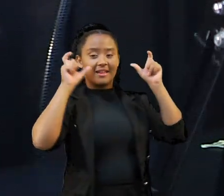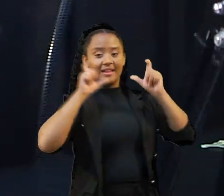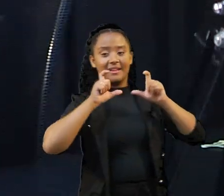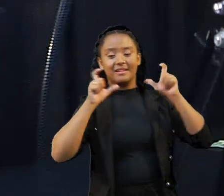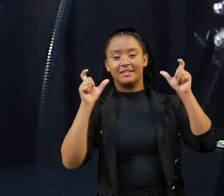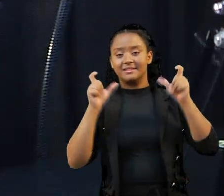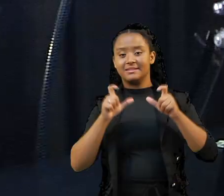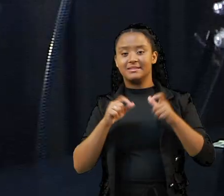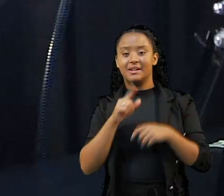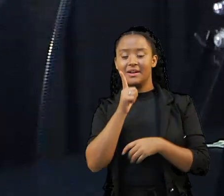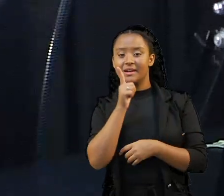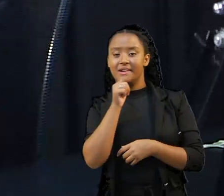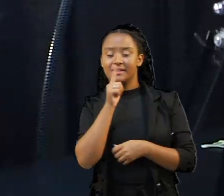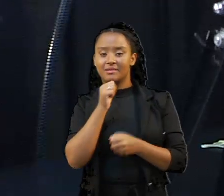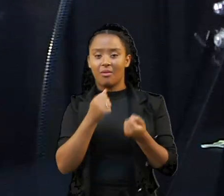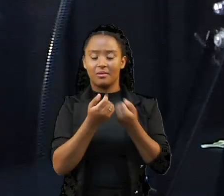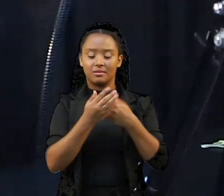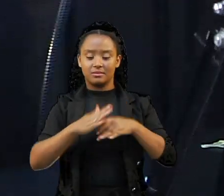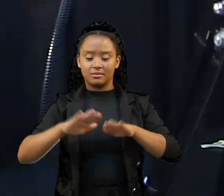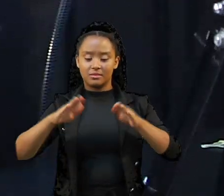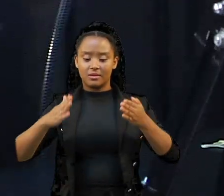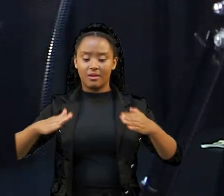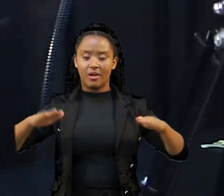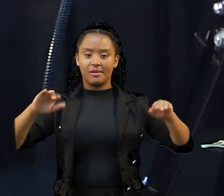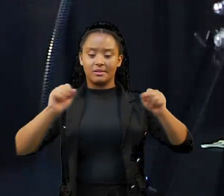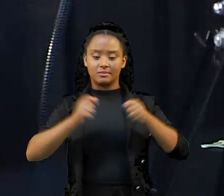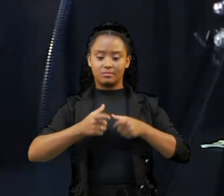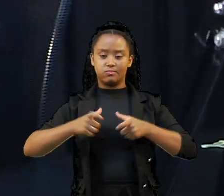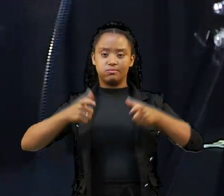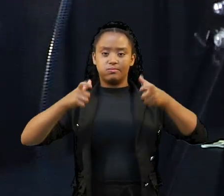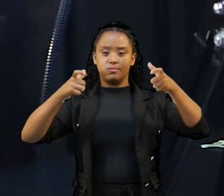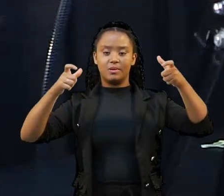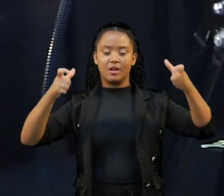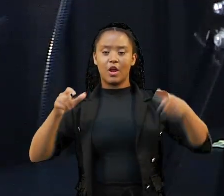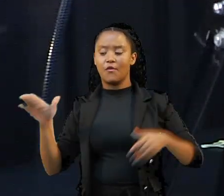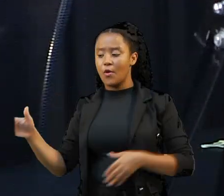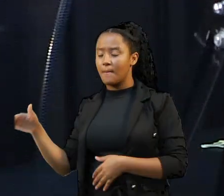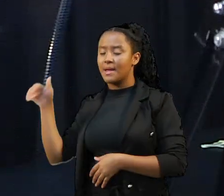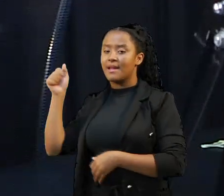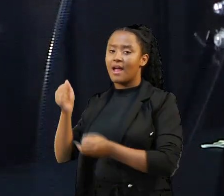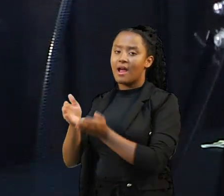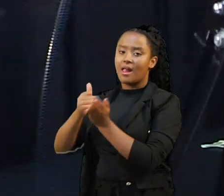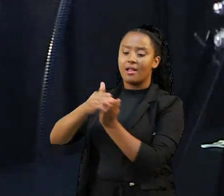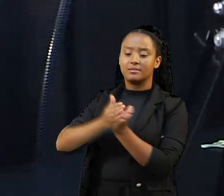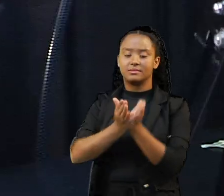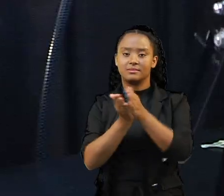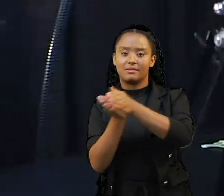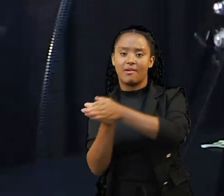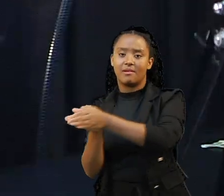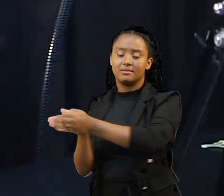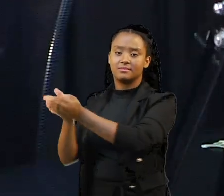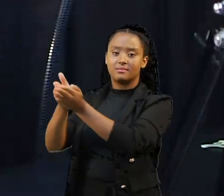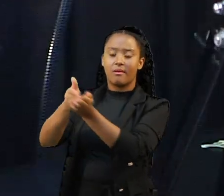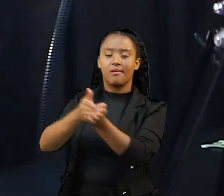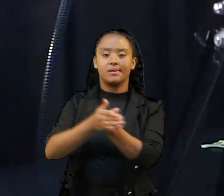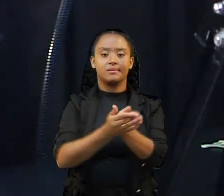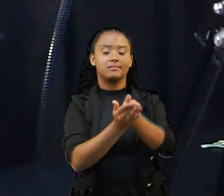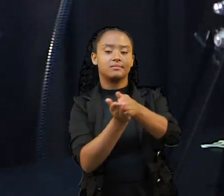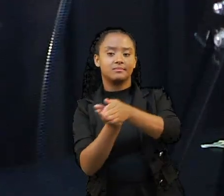Acorda, que a maré encheu. Vou pegar a canoa, vou sair